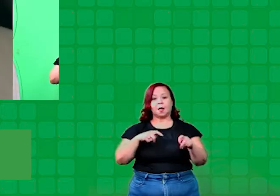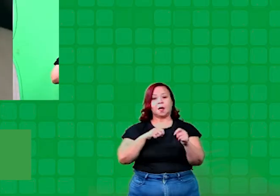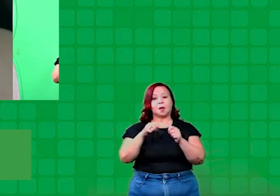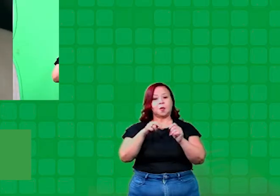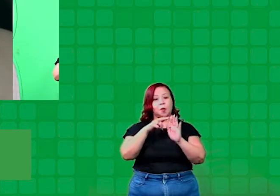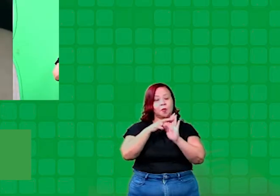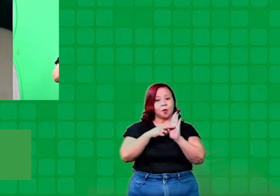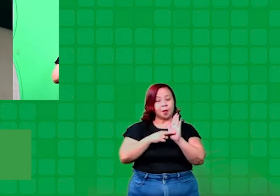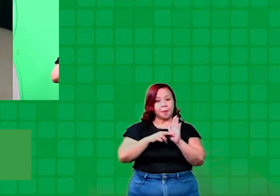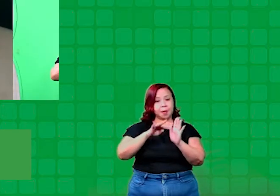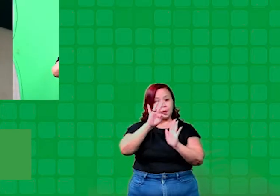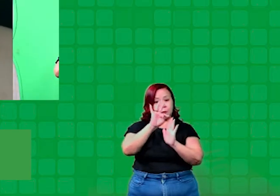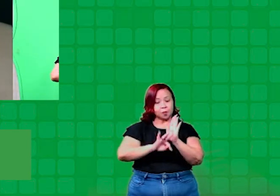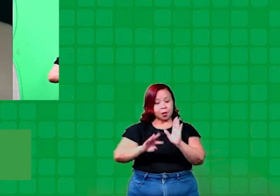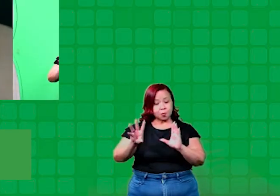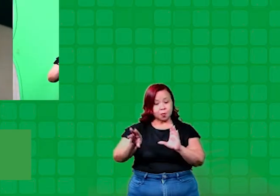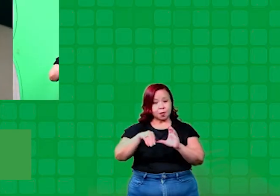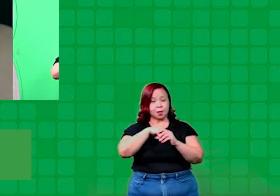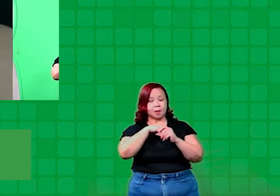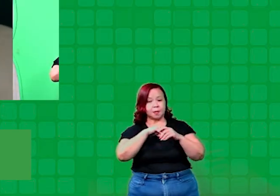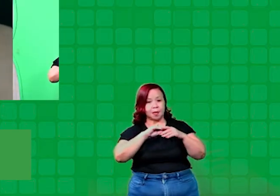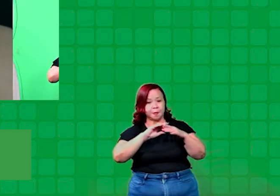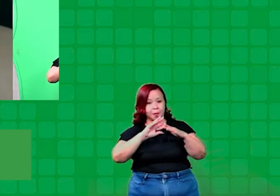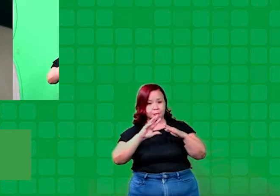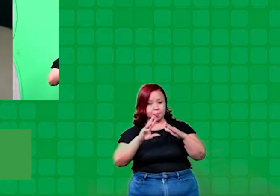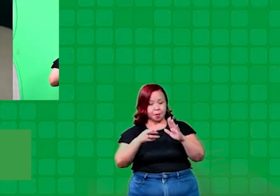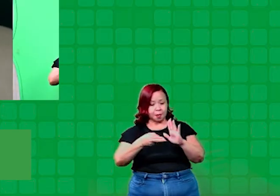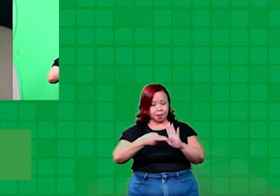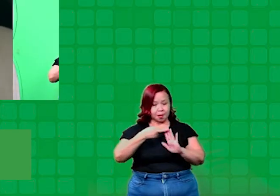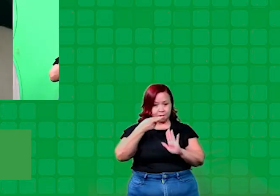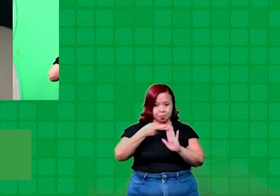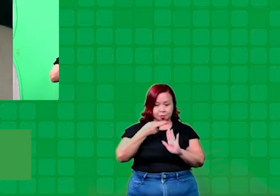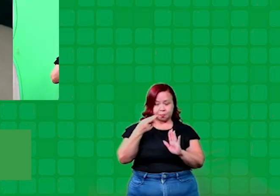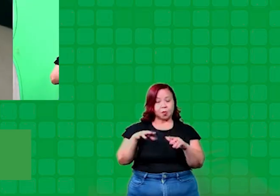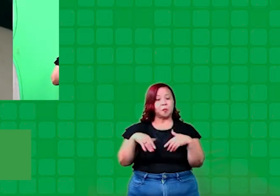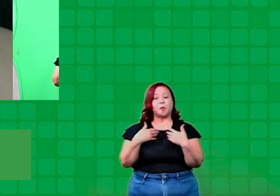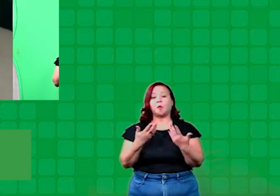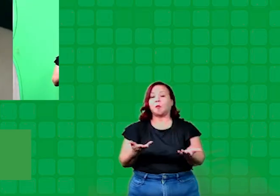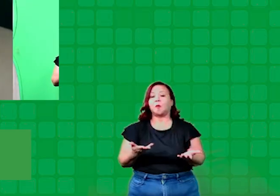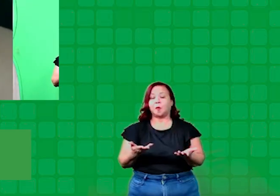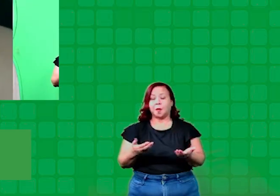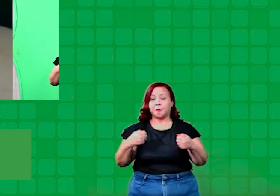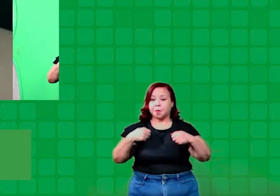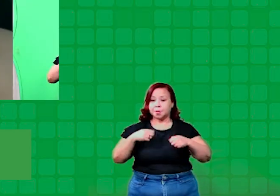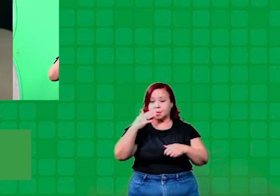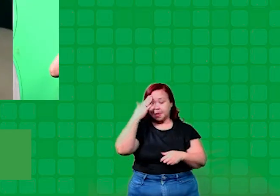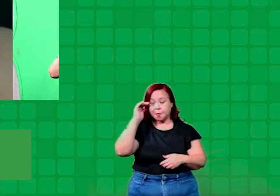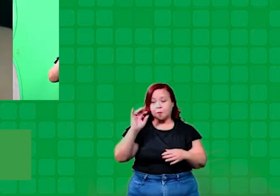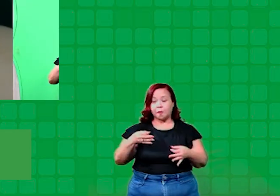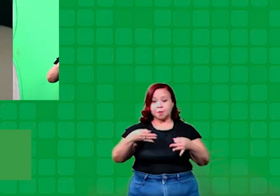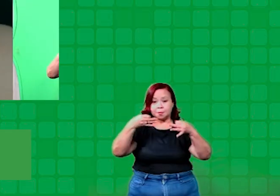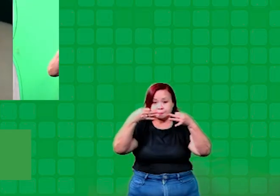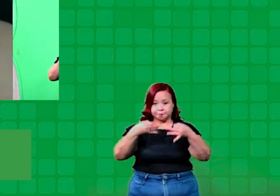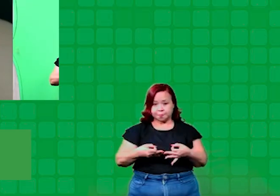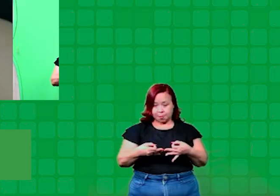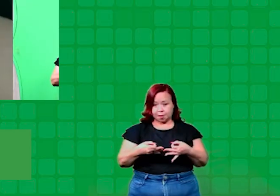corrido dentro da própria resolução, tá? Tem que ver qual que vai ser a adequação melhor em relação ao texto desse documento.